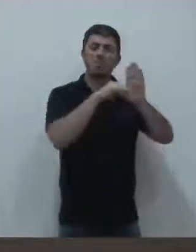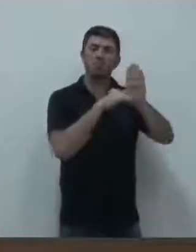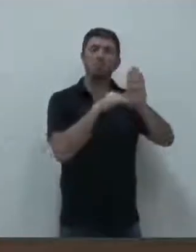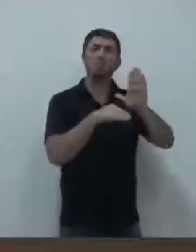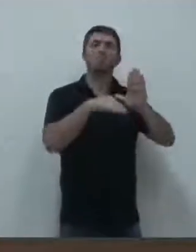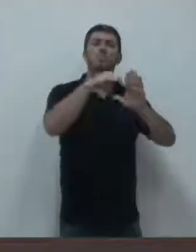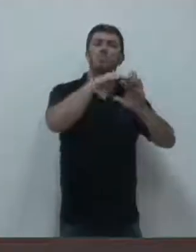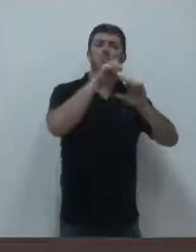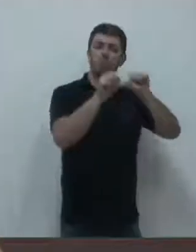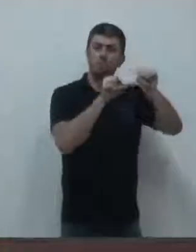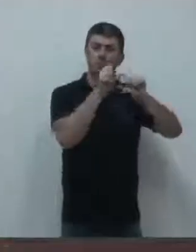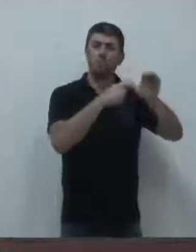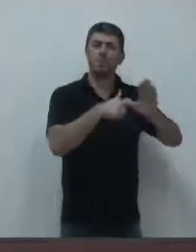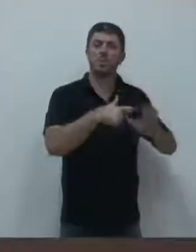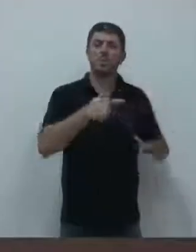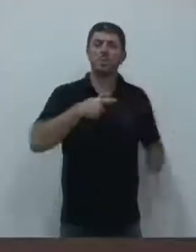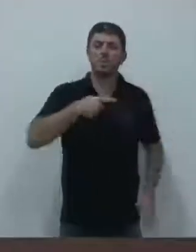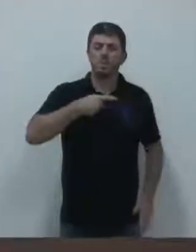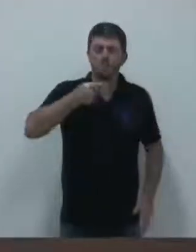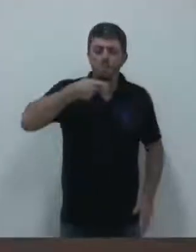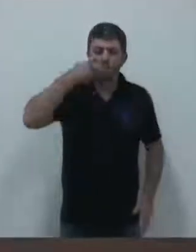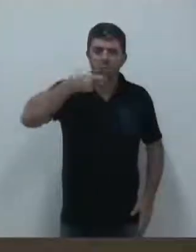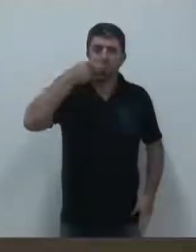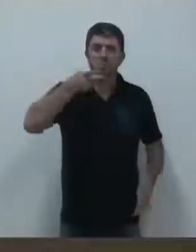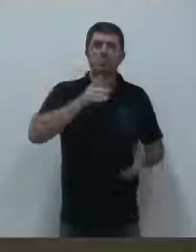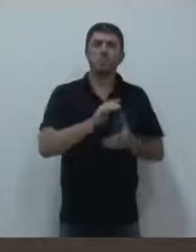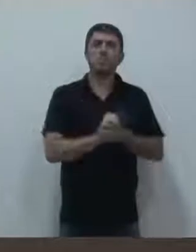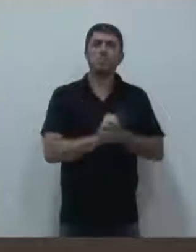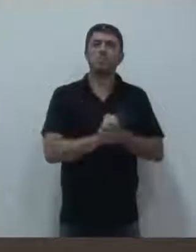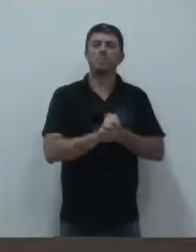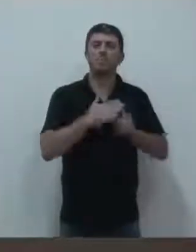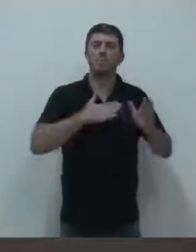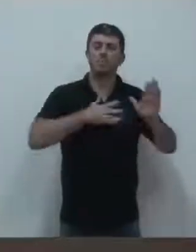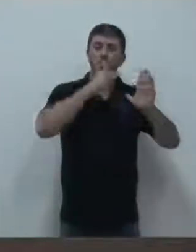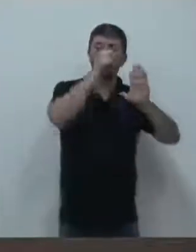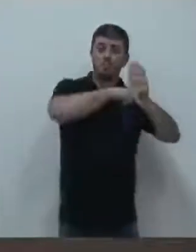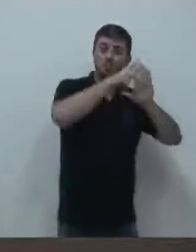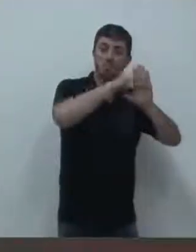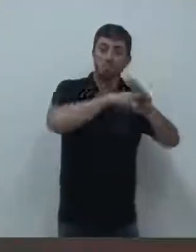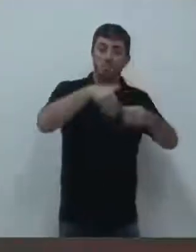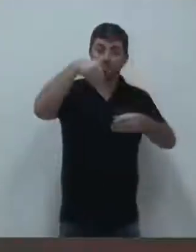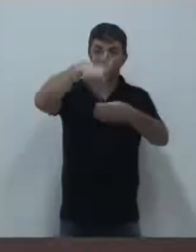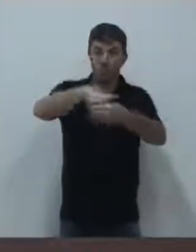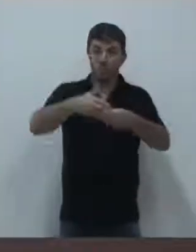acho importante a gente retomar essa questão do projeto que a gente votou hoje.